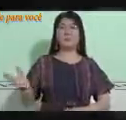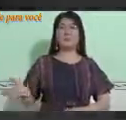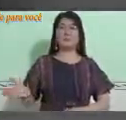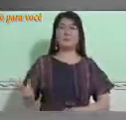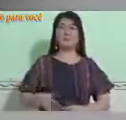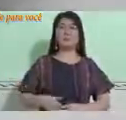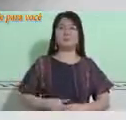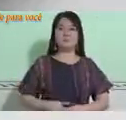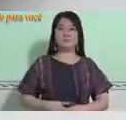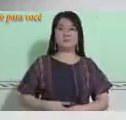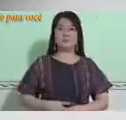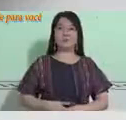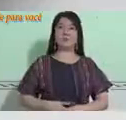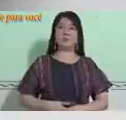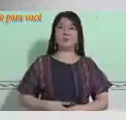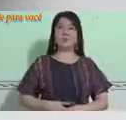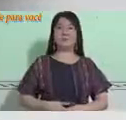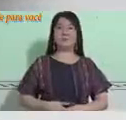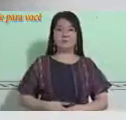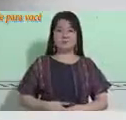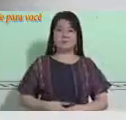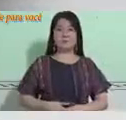como bebidas como álcool.